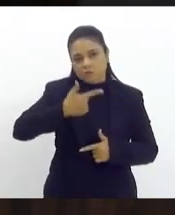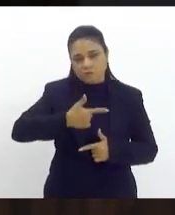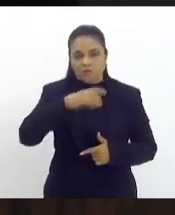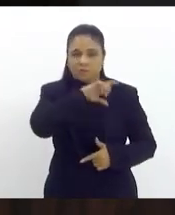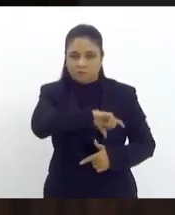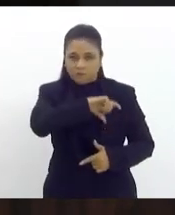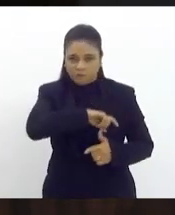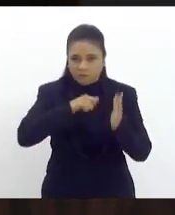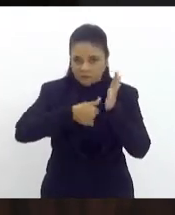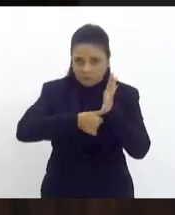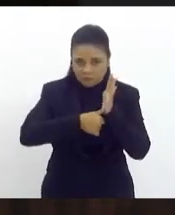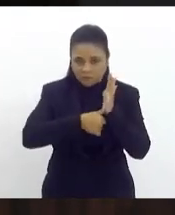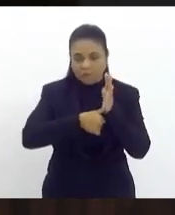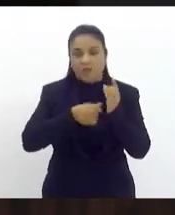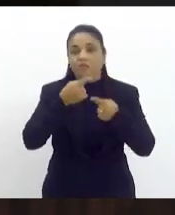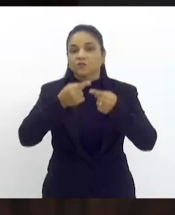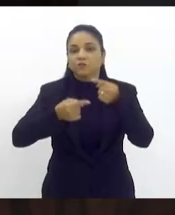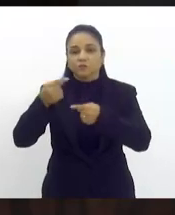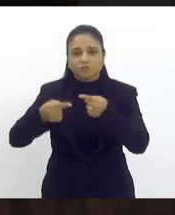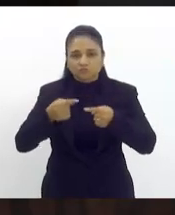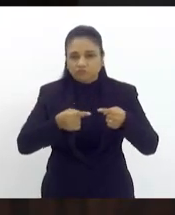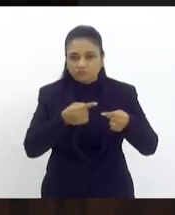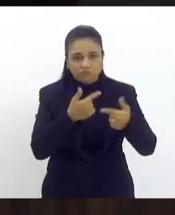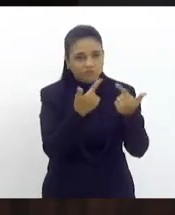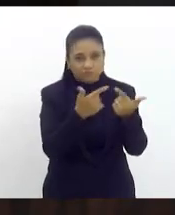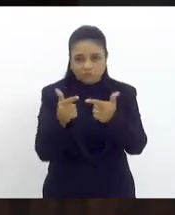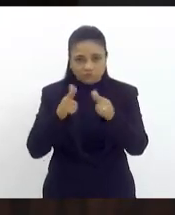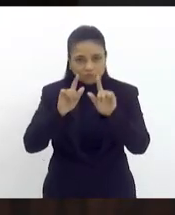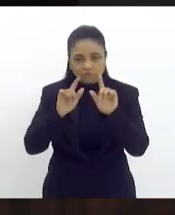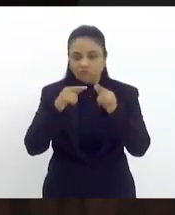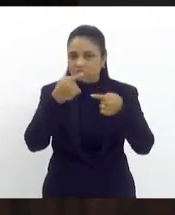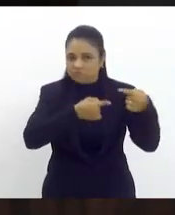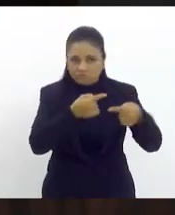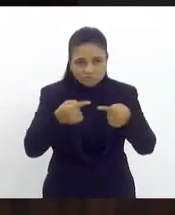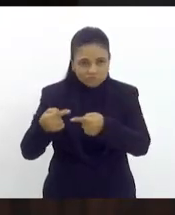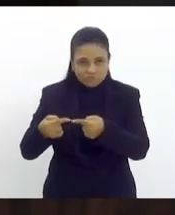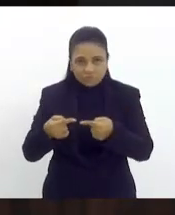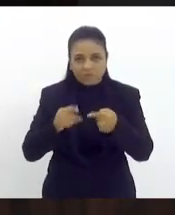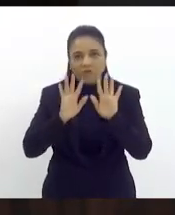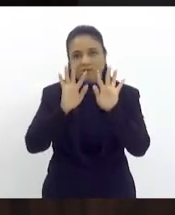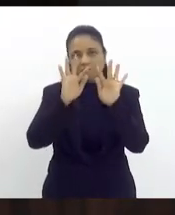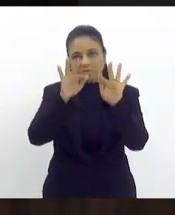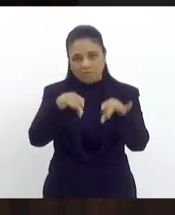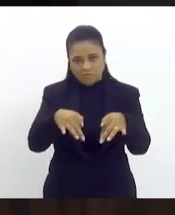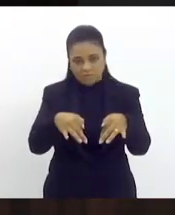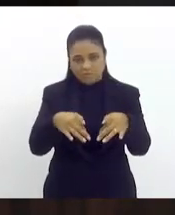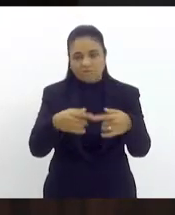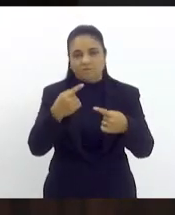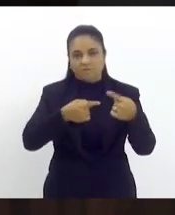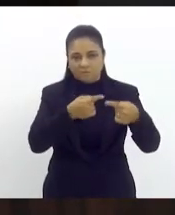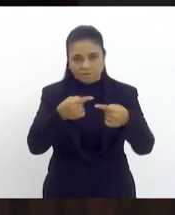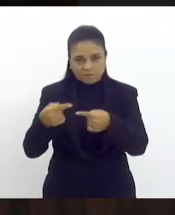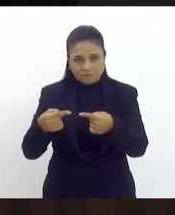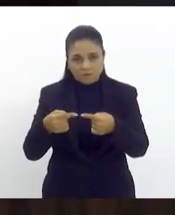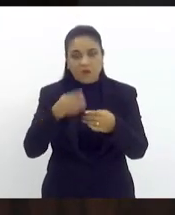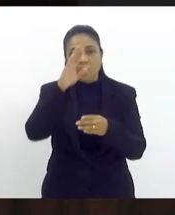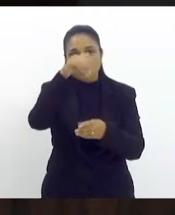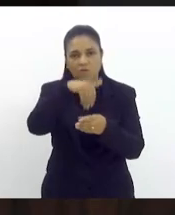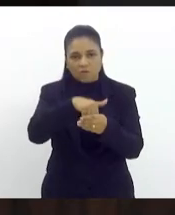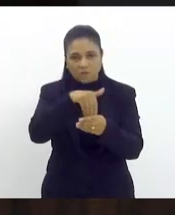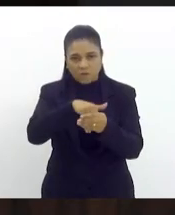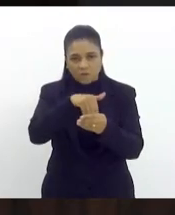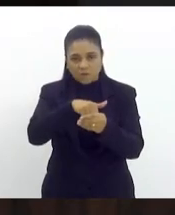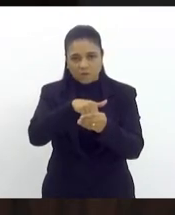discussão não havendo Quem Queira discutir encerrado discussão em votação